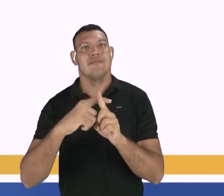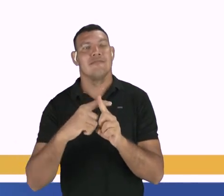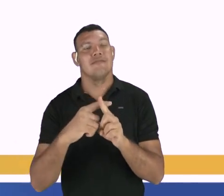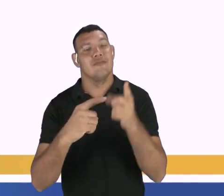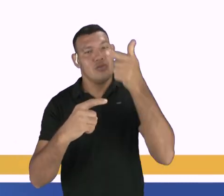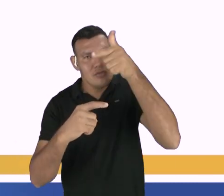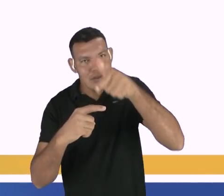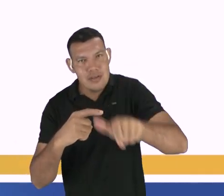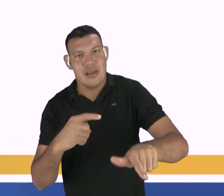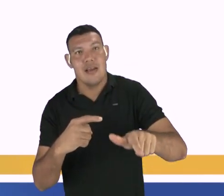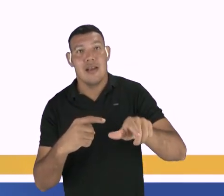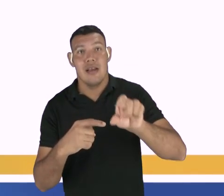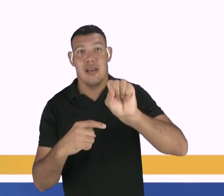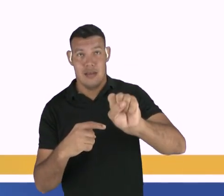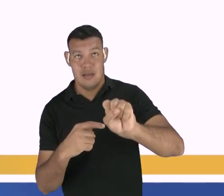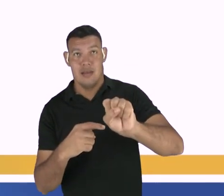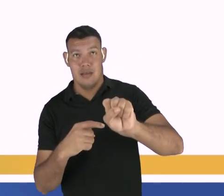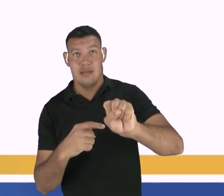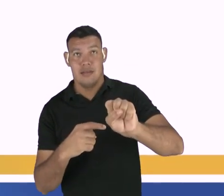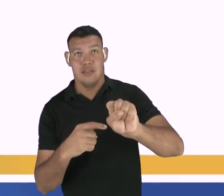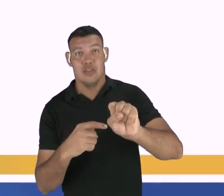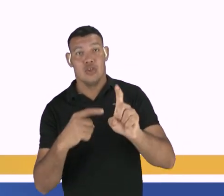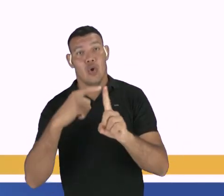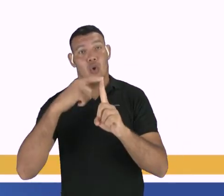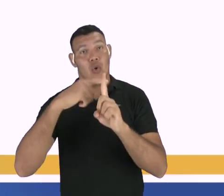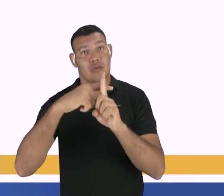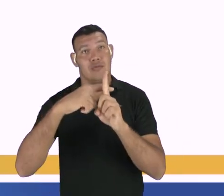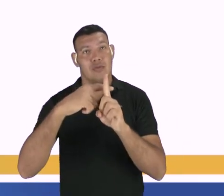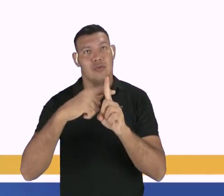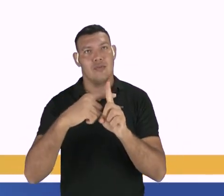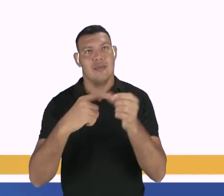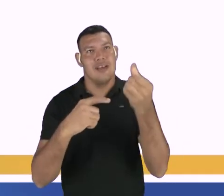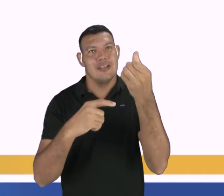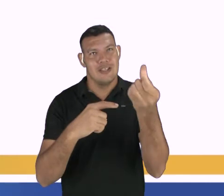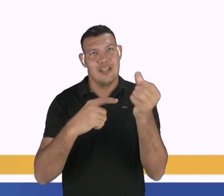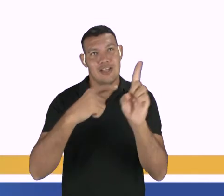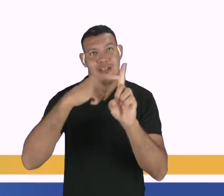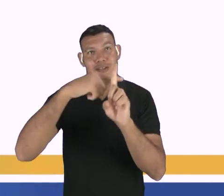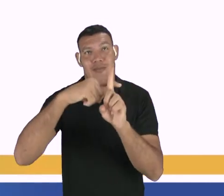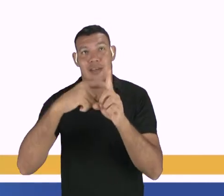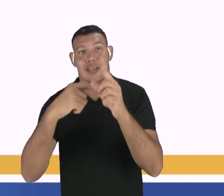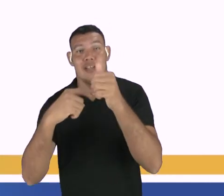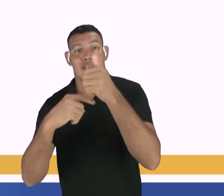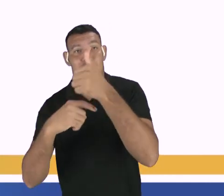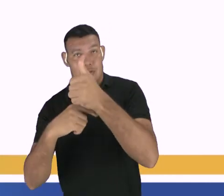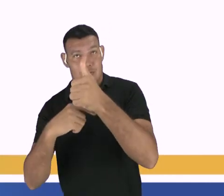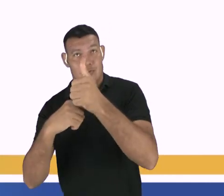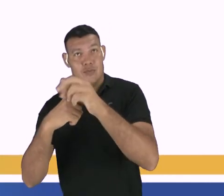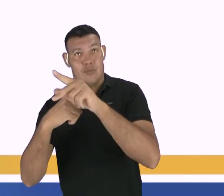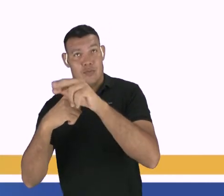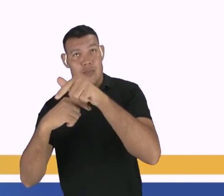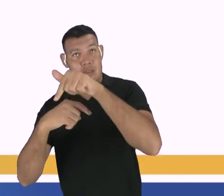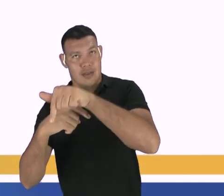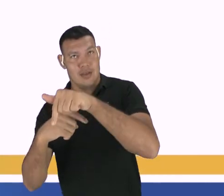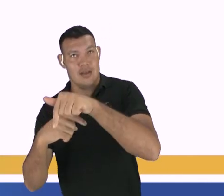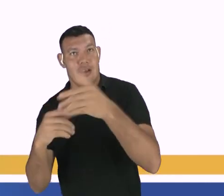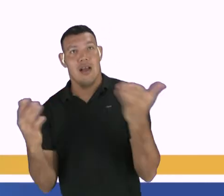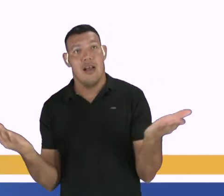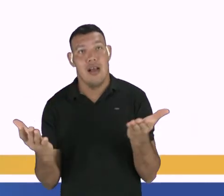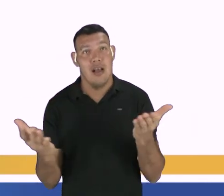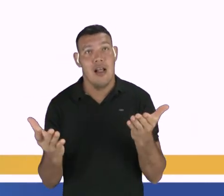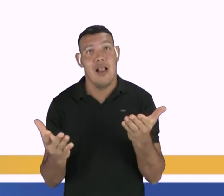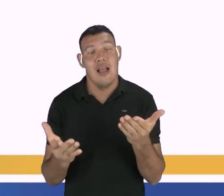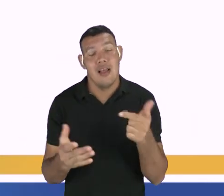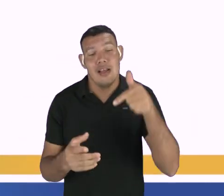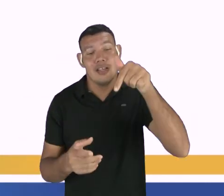8 e somar 6 mais 1, 7. Com isso, nós obtemos a adição de frações que corresponde à